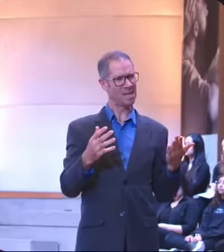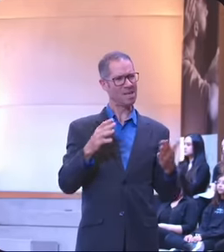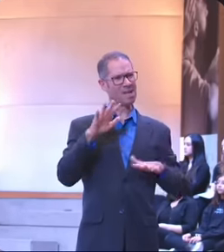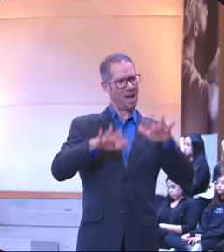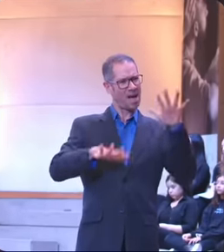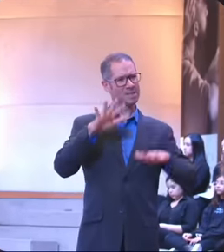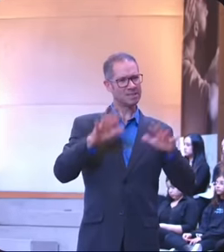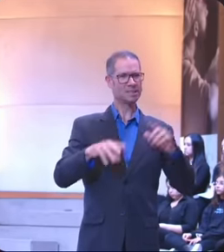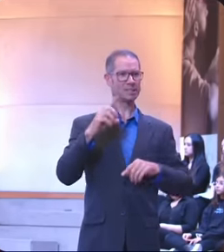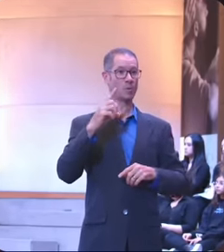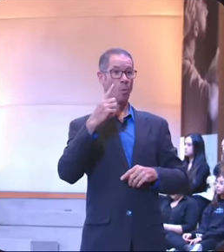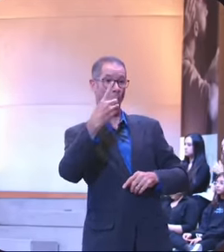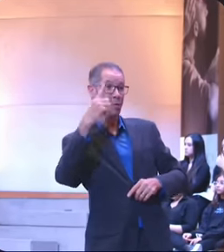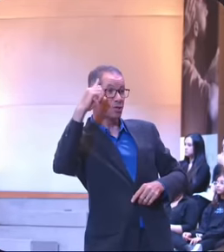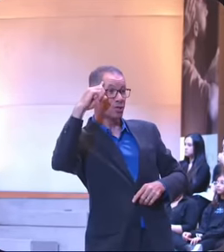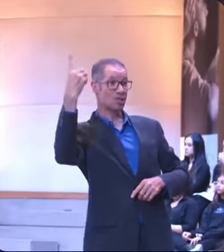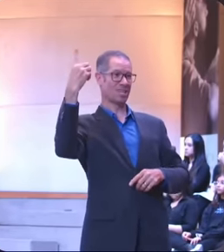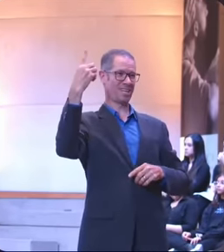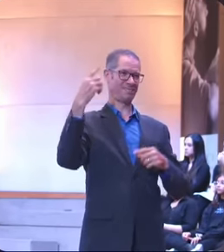Às vezes leva um dia.